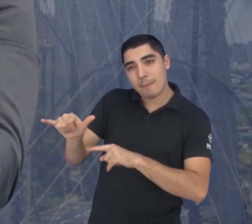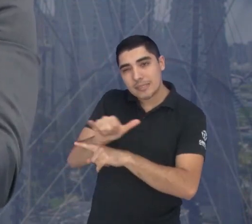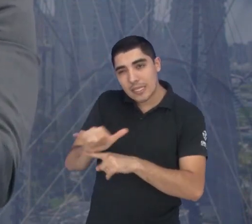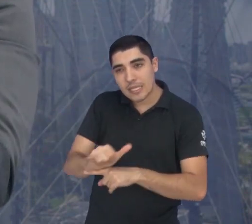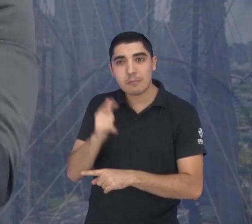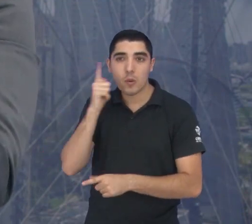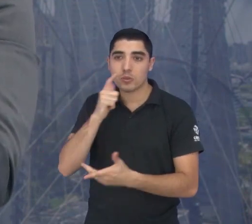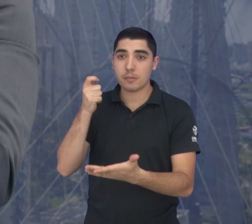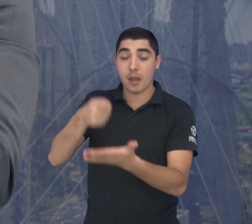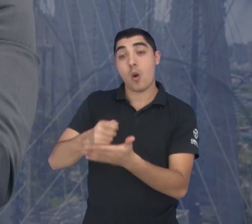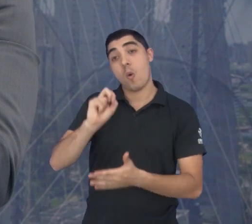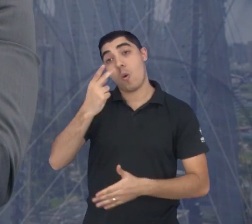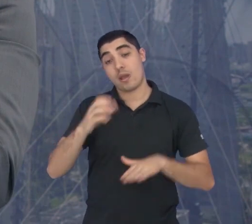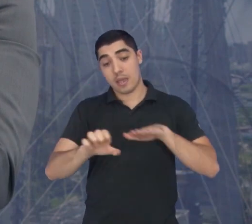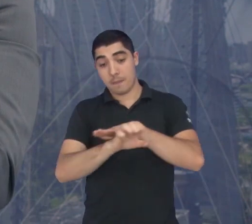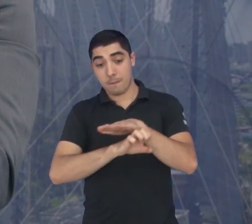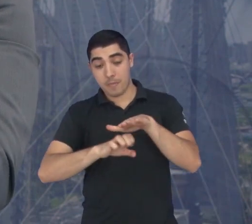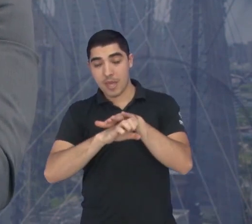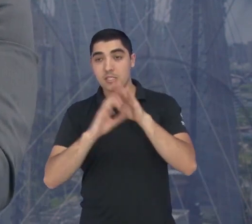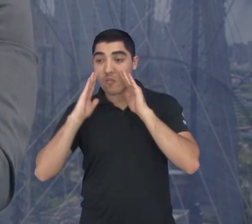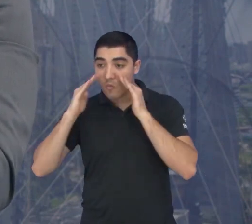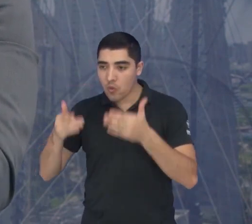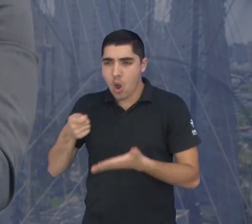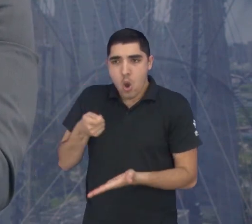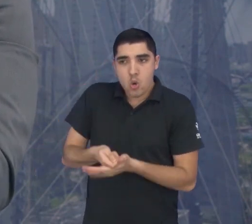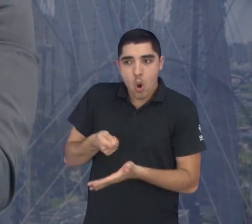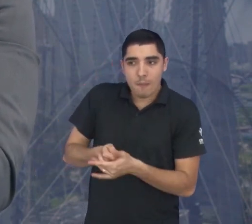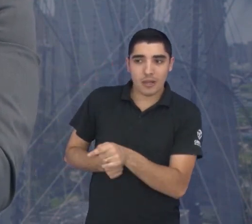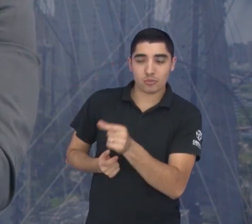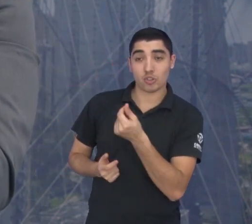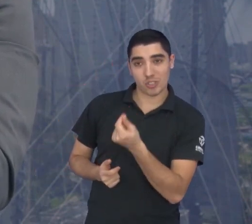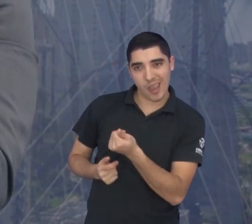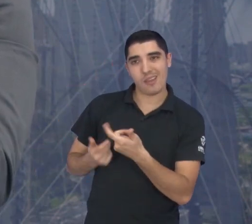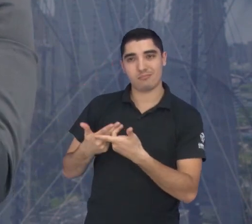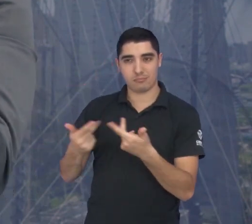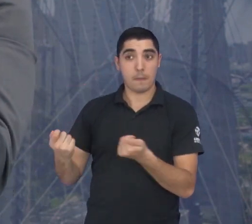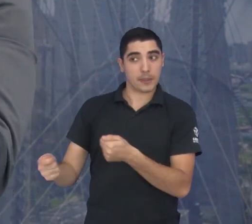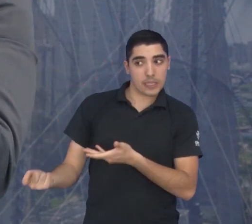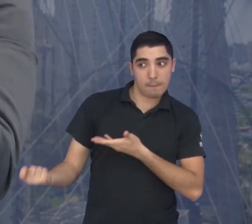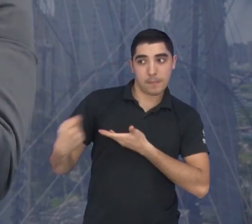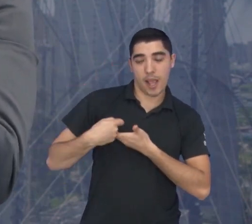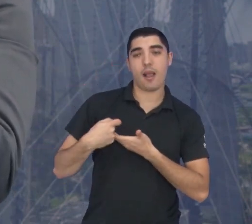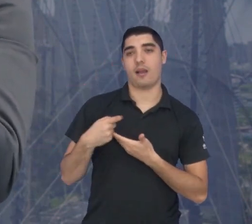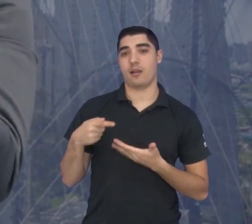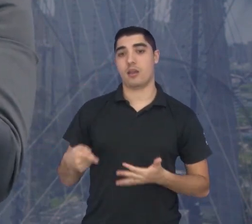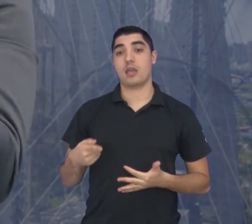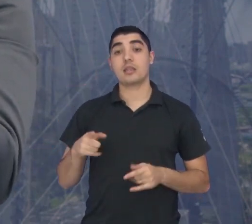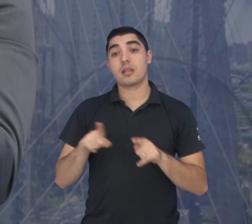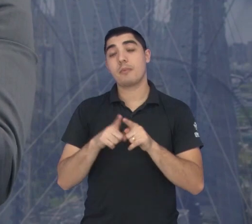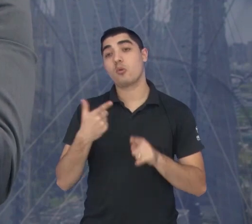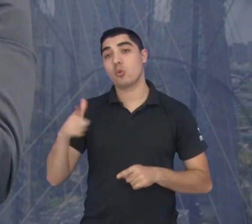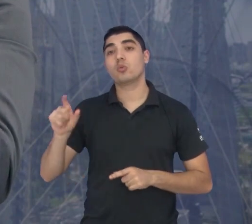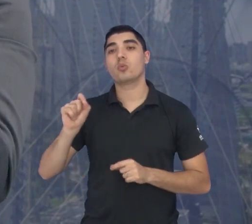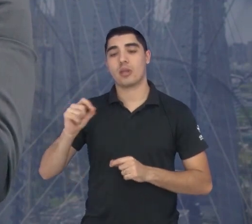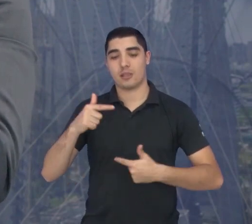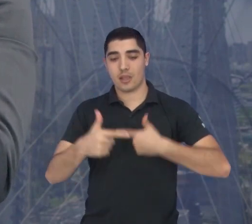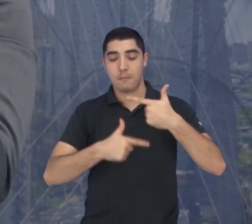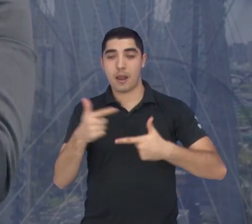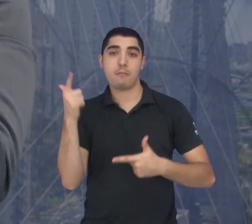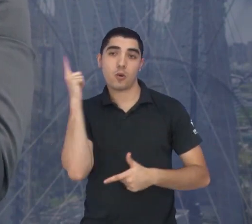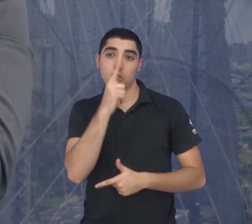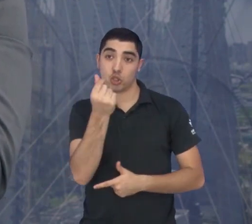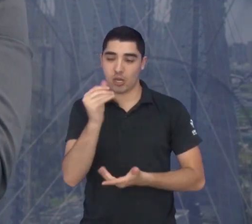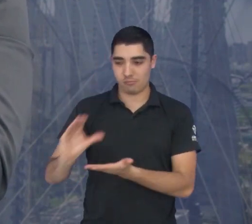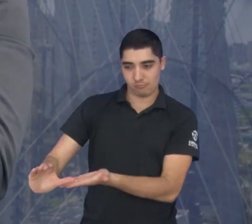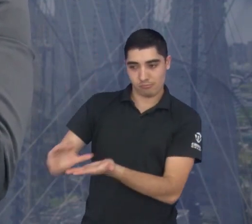empresa especializada em cobrança, ou procurar até mesmo outros tipos de serviços que a gente chama de serviço de garantia de receita, onde